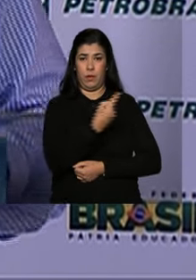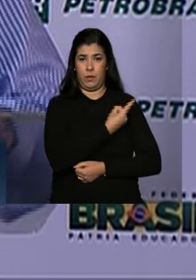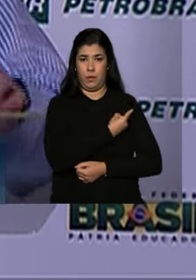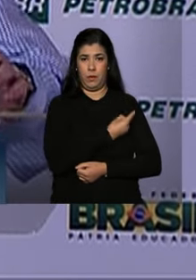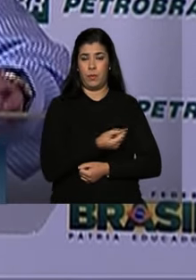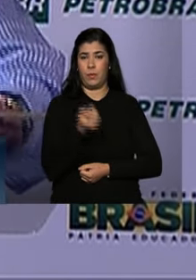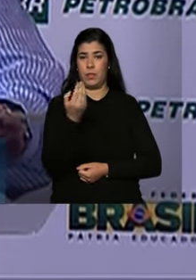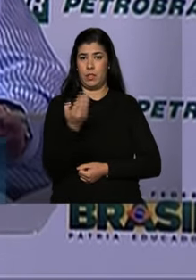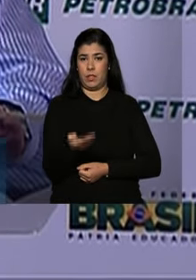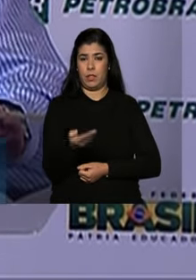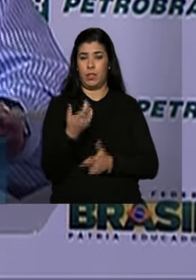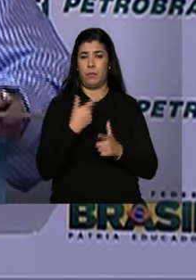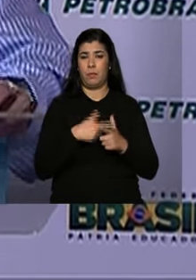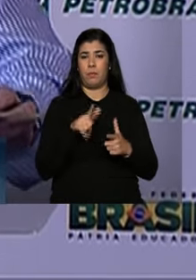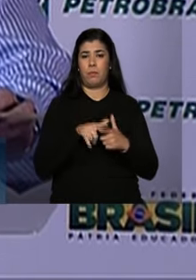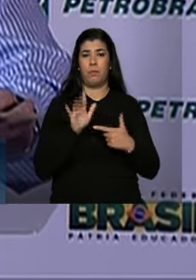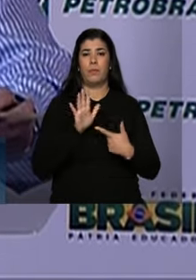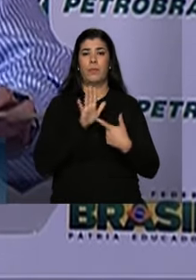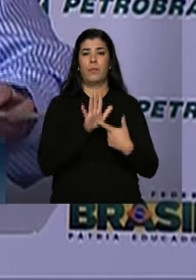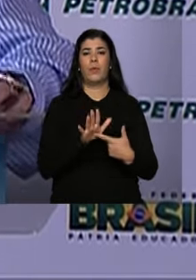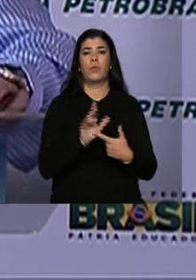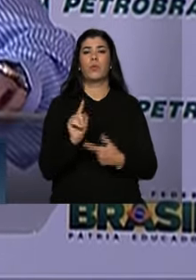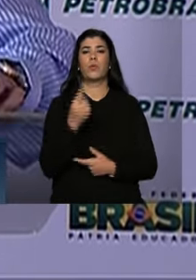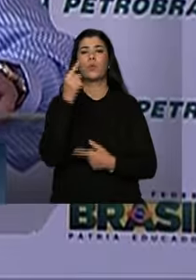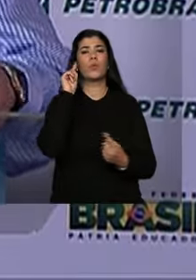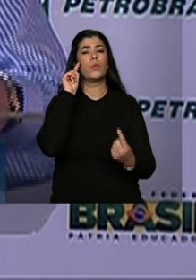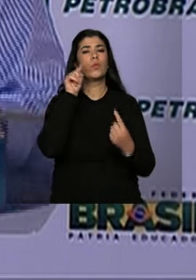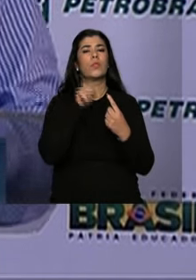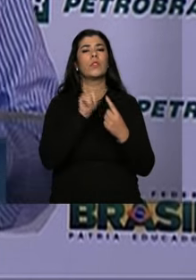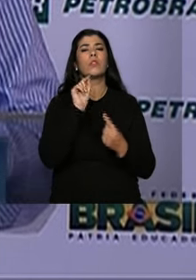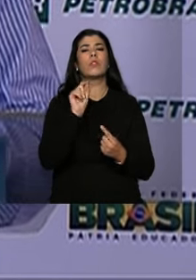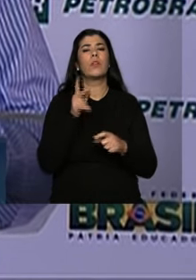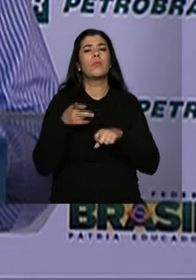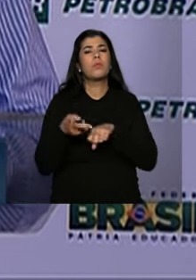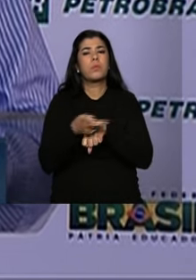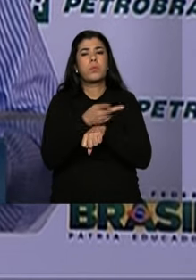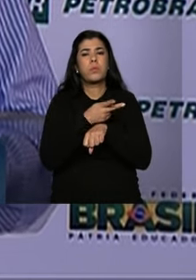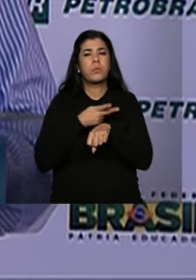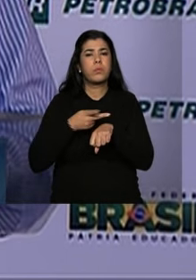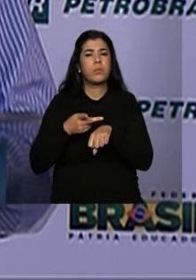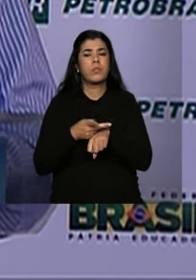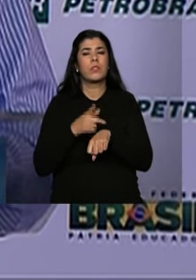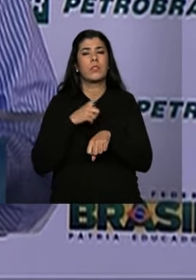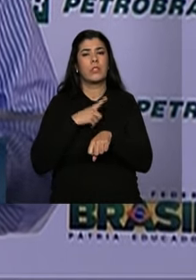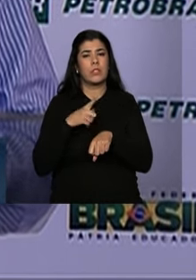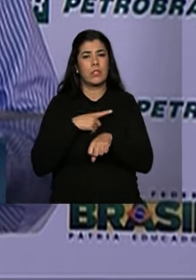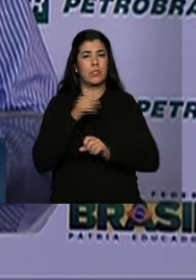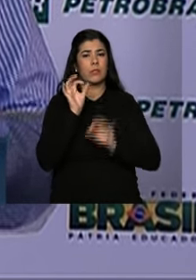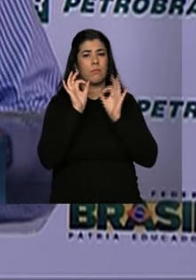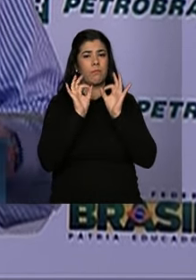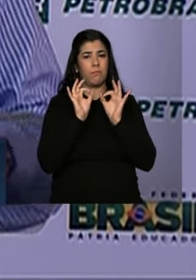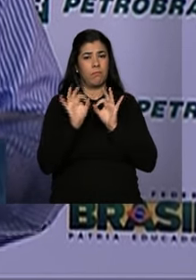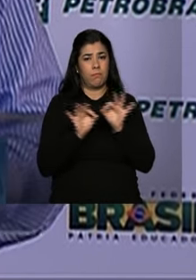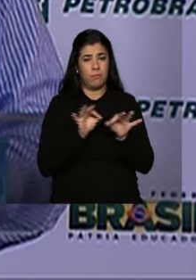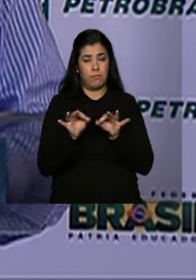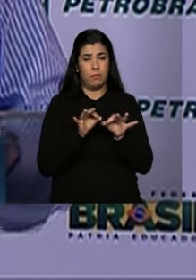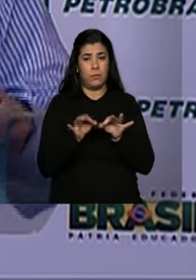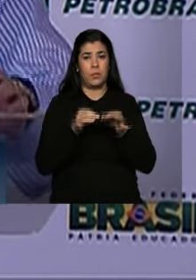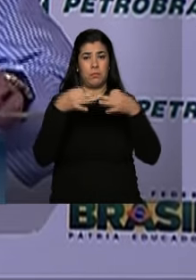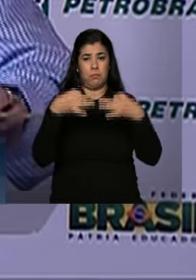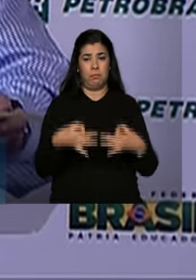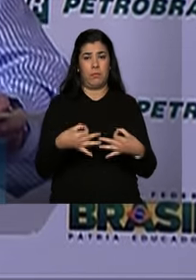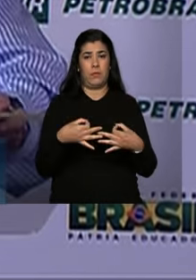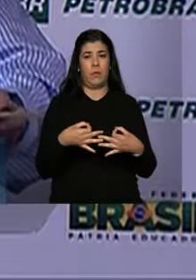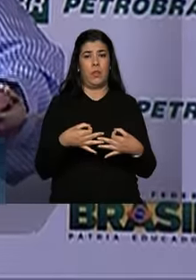esses desafios apontam para uma única direção, uma busca incessante por eficiência. Ao longo